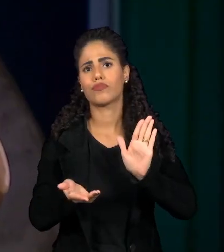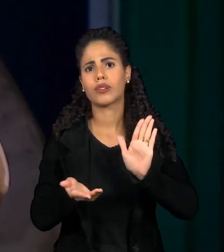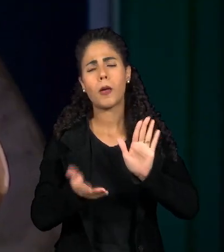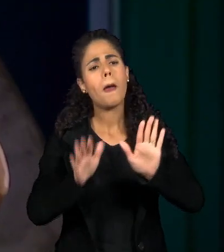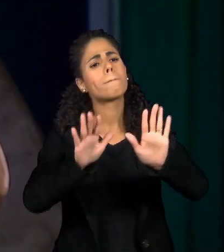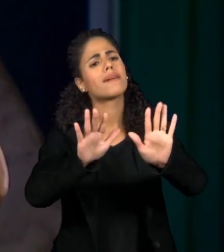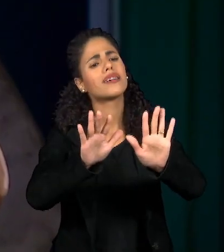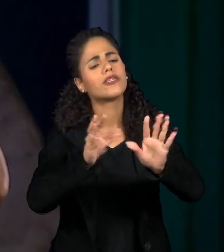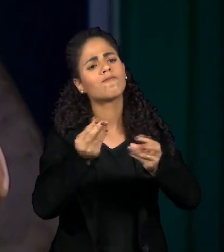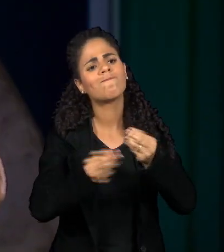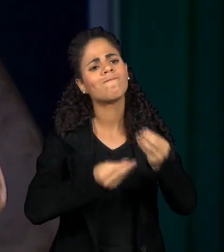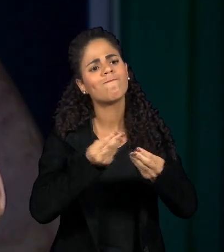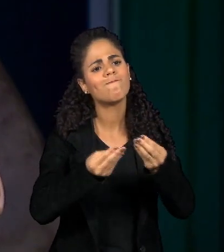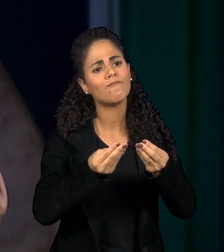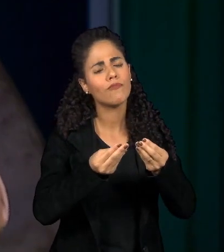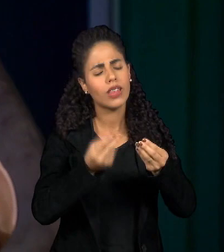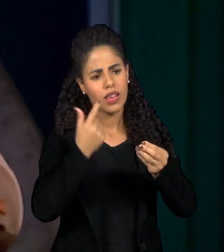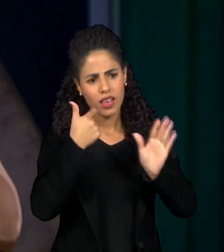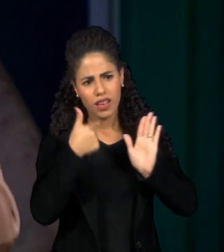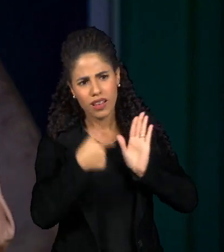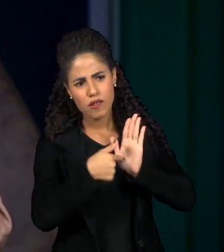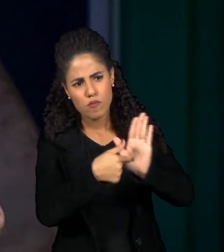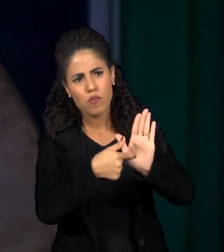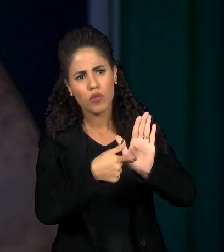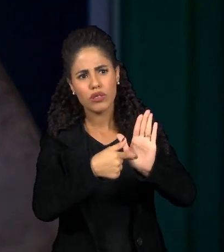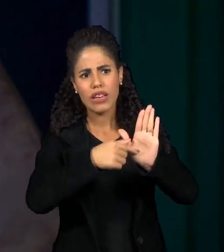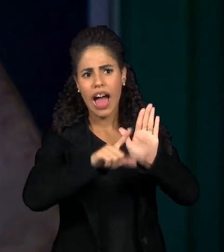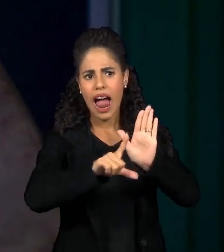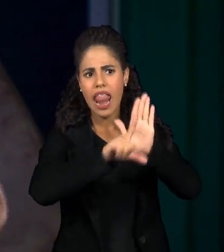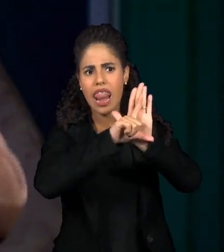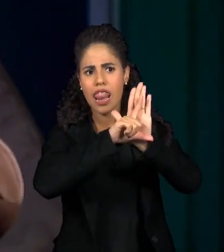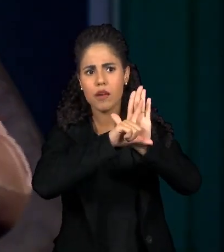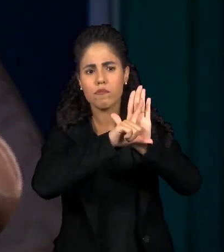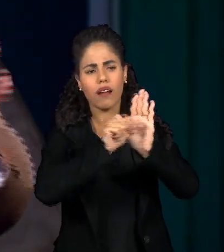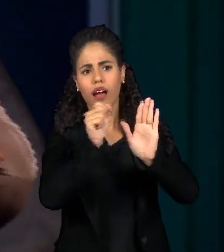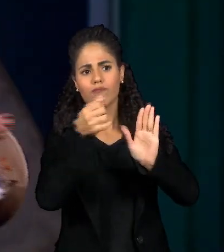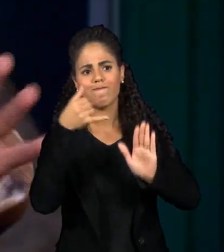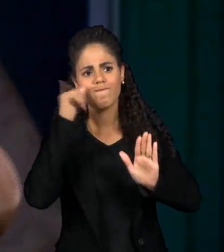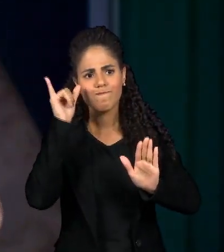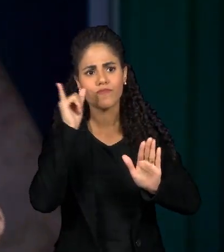questão de aplicar a Lei de Combate ao Racismo, a Lei